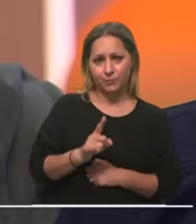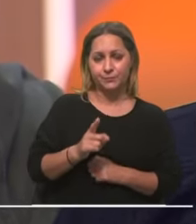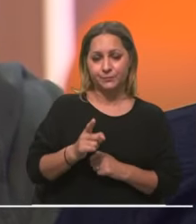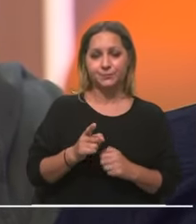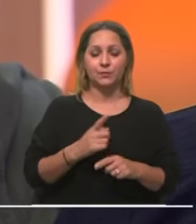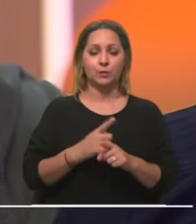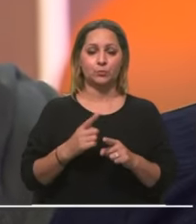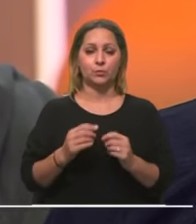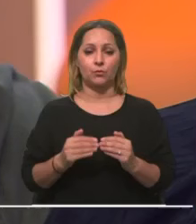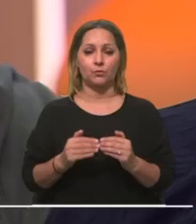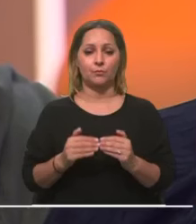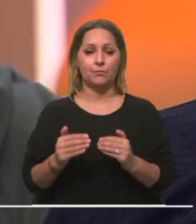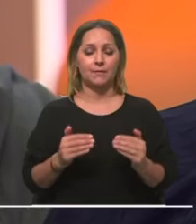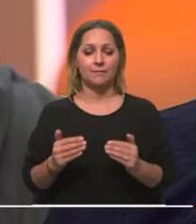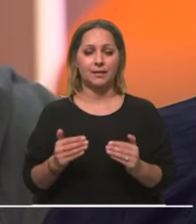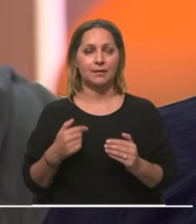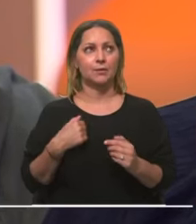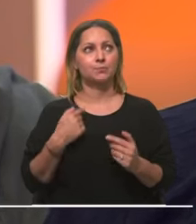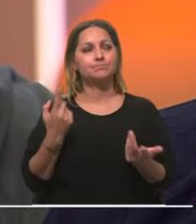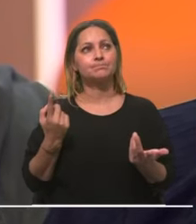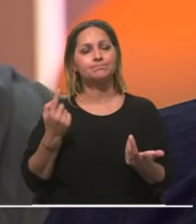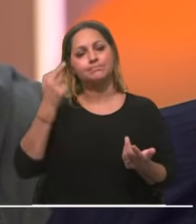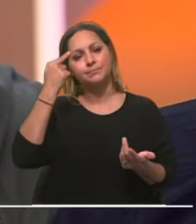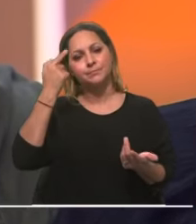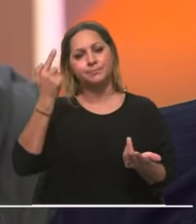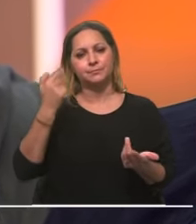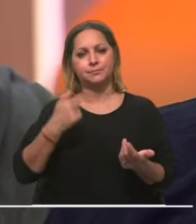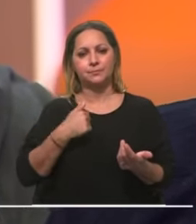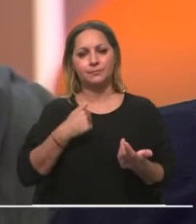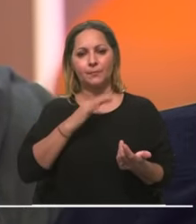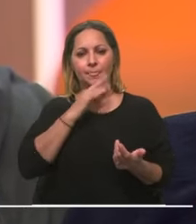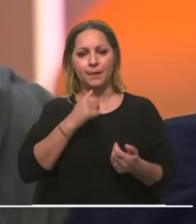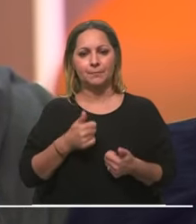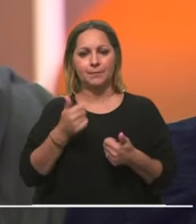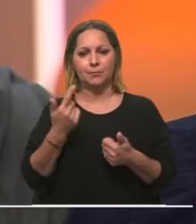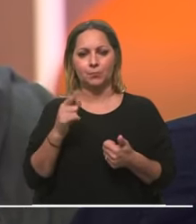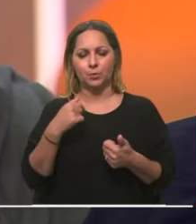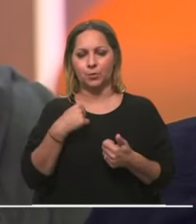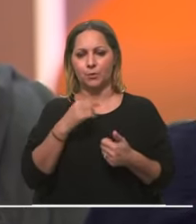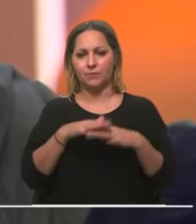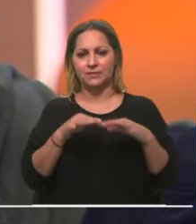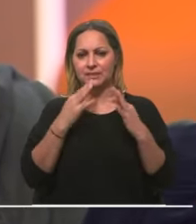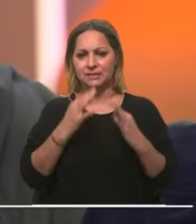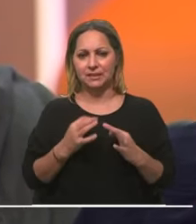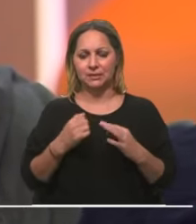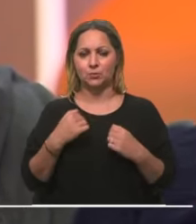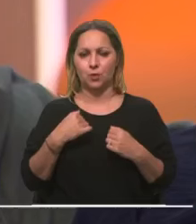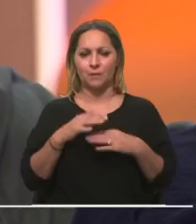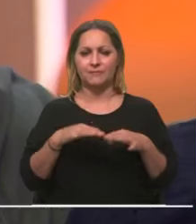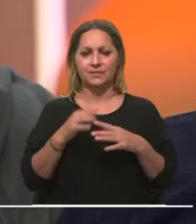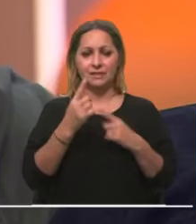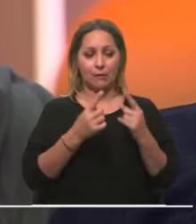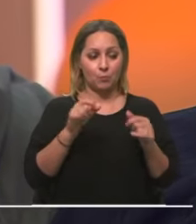porque houve uma altura que que eu eu pensava que eu assim eu não estou a ser boa mãe eu não estou a fazer o correto a gente alguma coisa não está a fazer